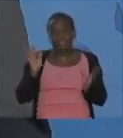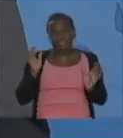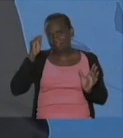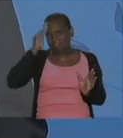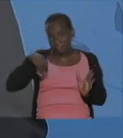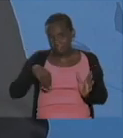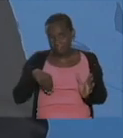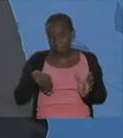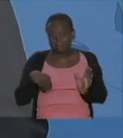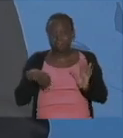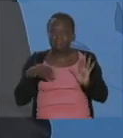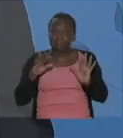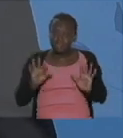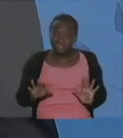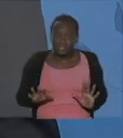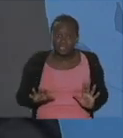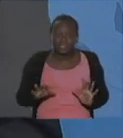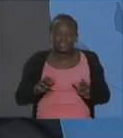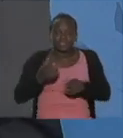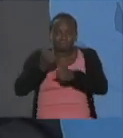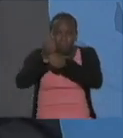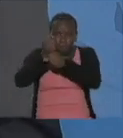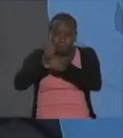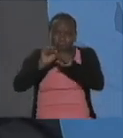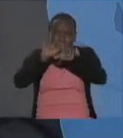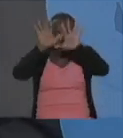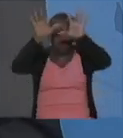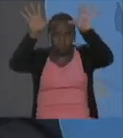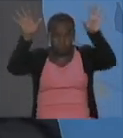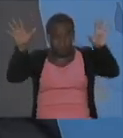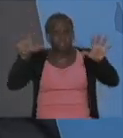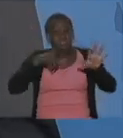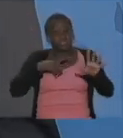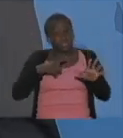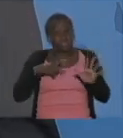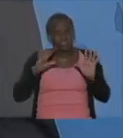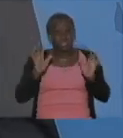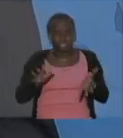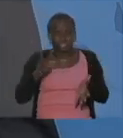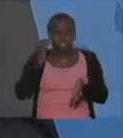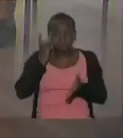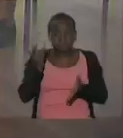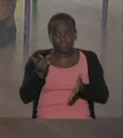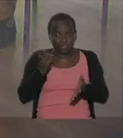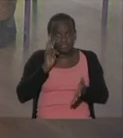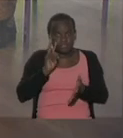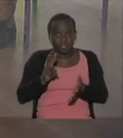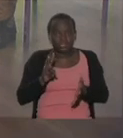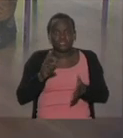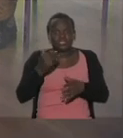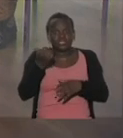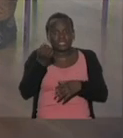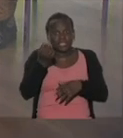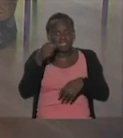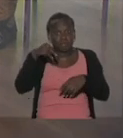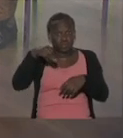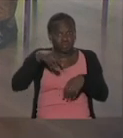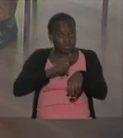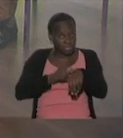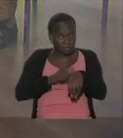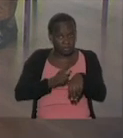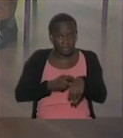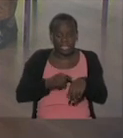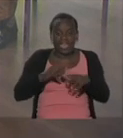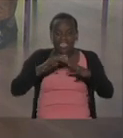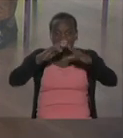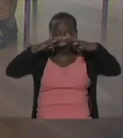era muito elevado e os fogos aconteceram deputados Milton Rangel e Carlos Roberto Osório cerca de 16 minutos